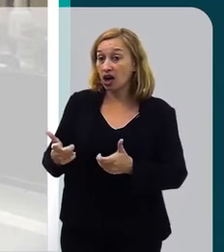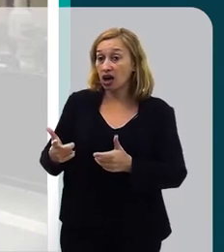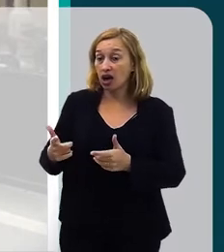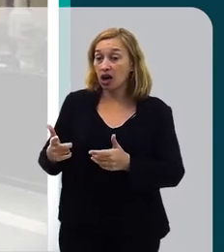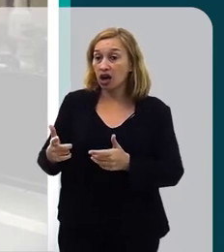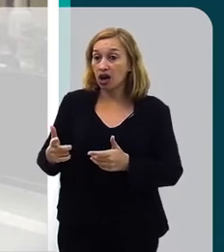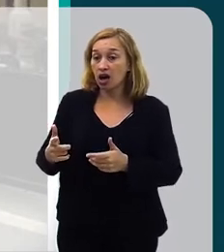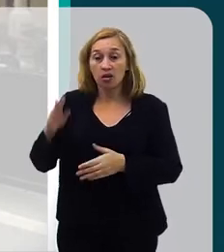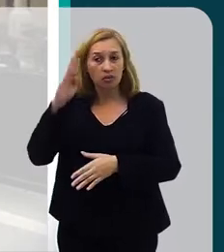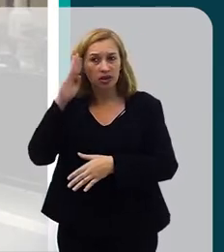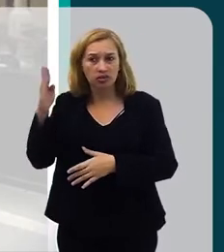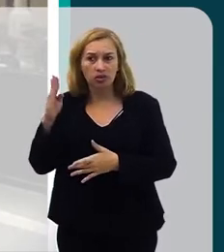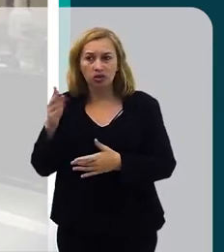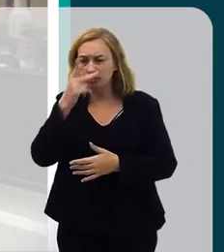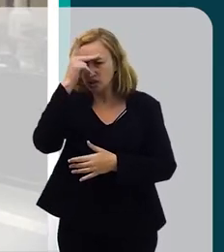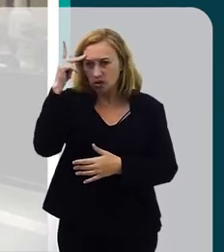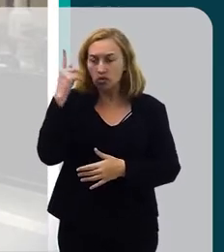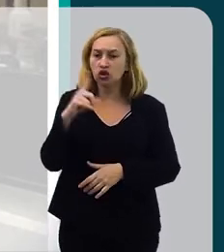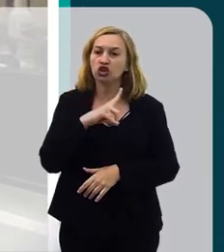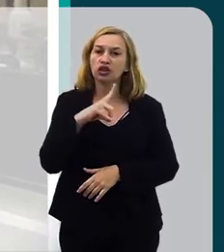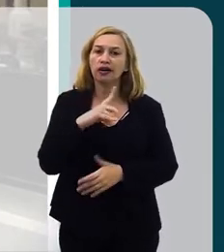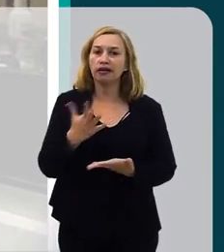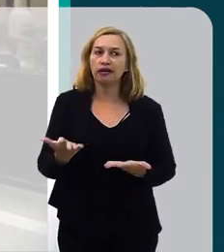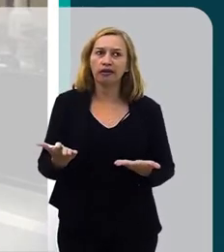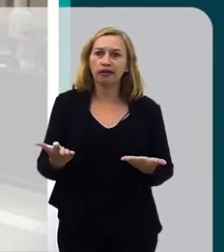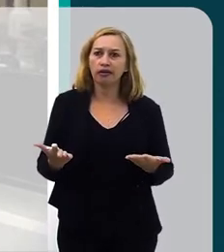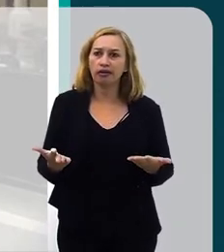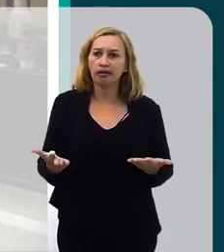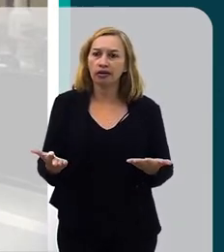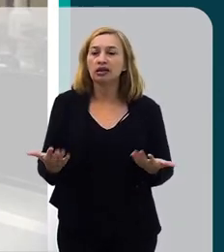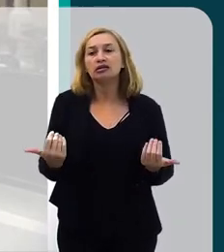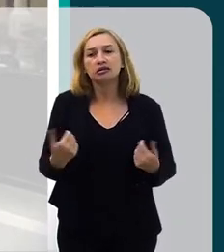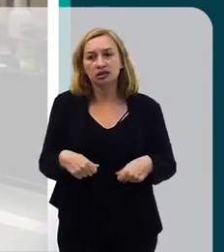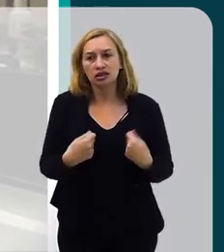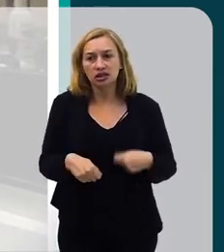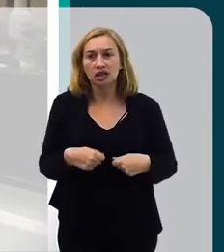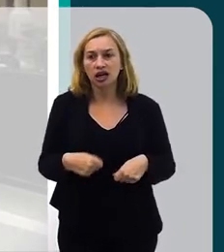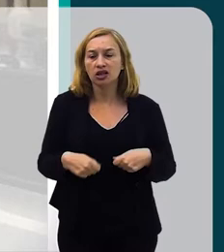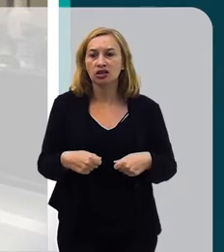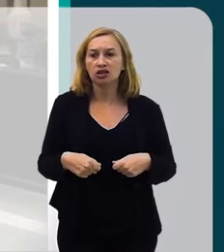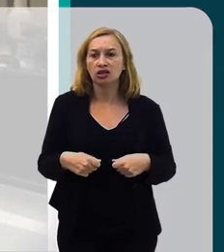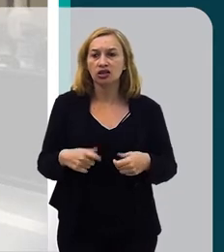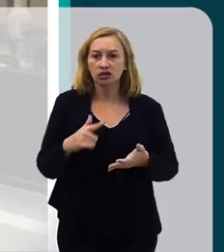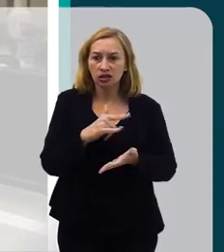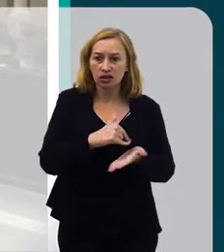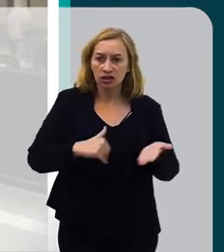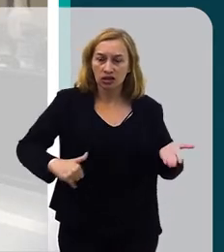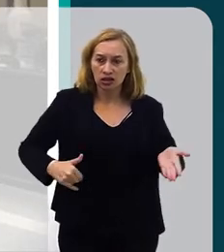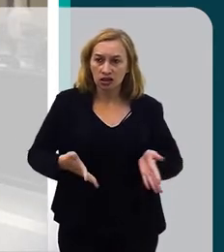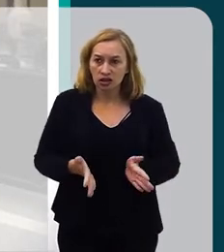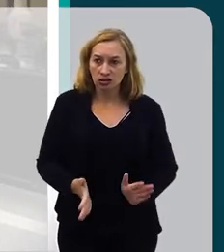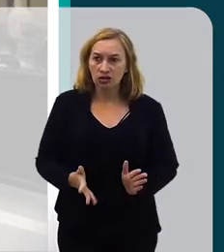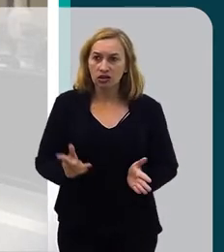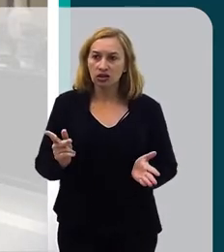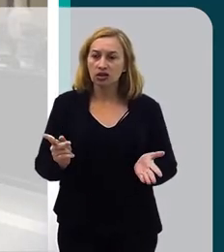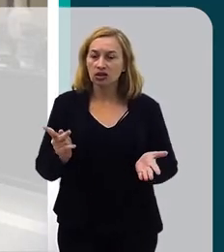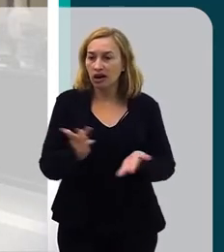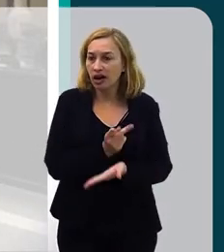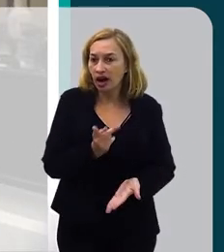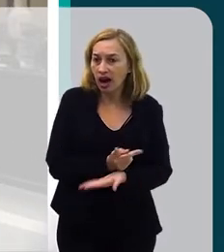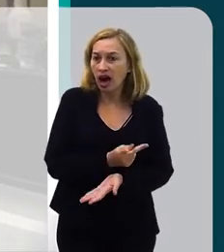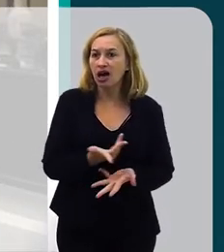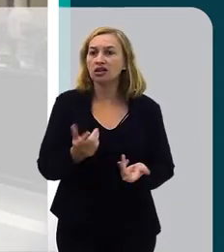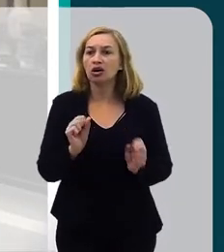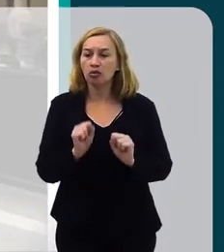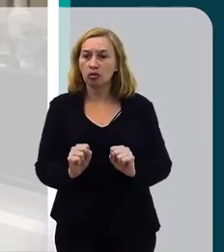de privilégio, né, onde pessoas que têm a necessidade de tirar certidões negativas,